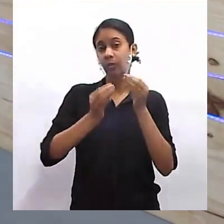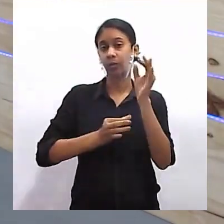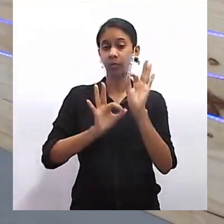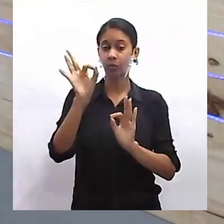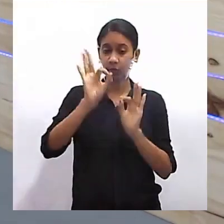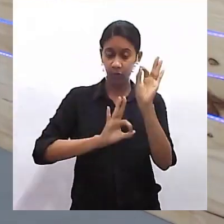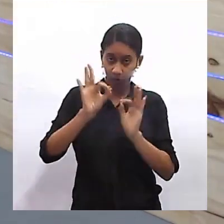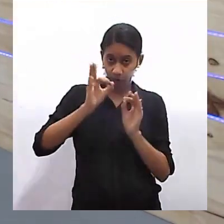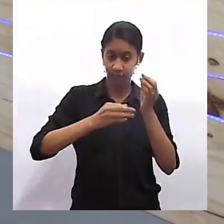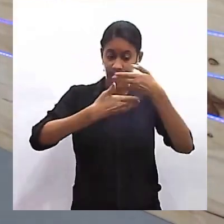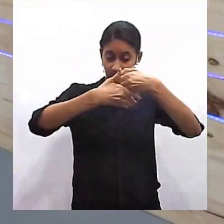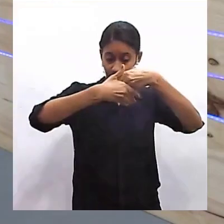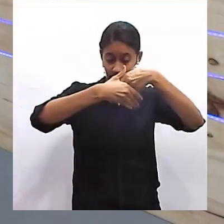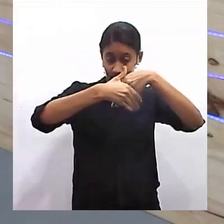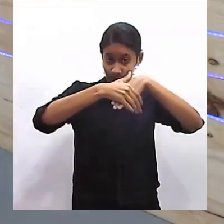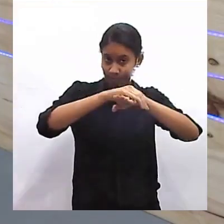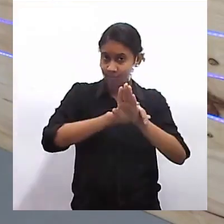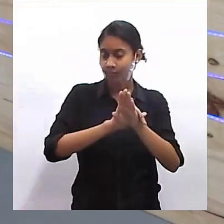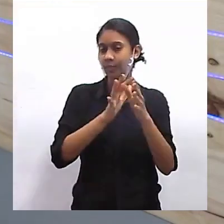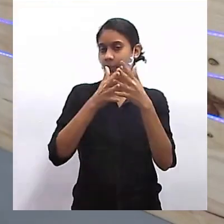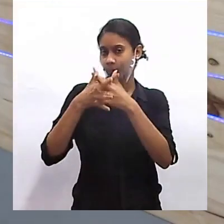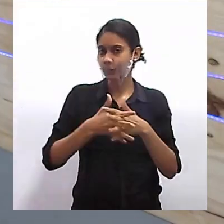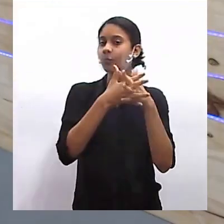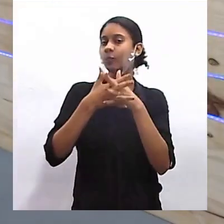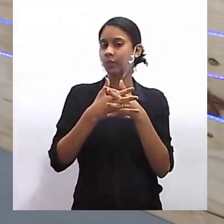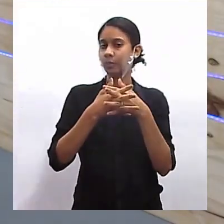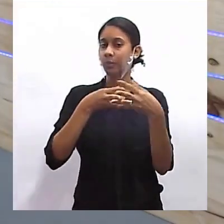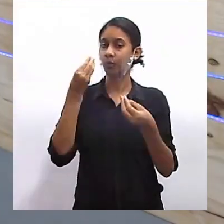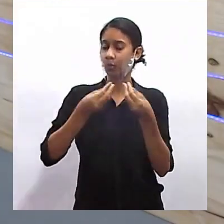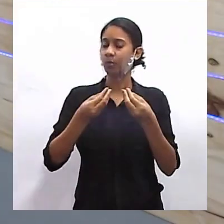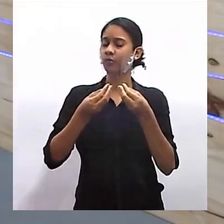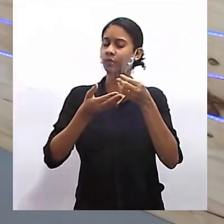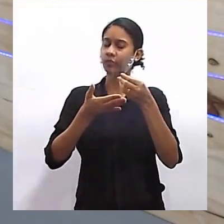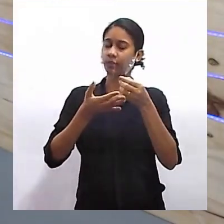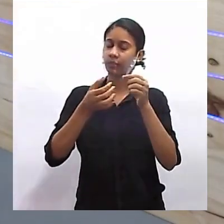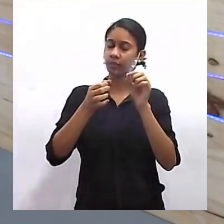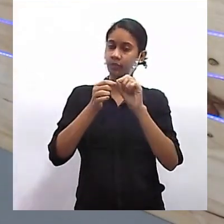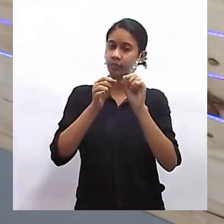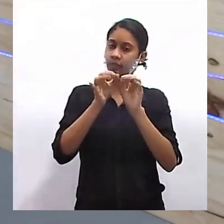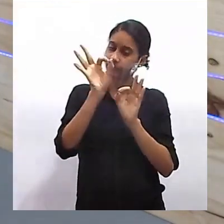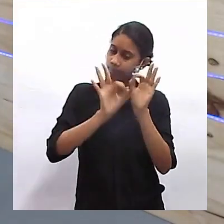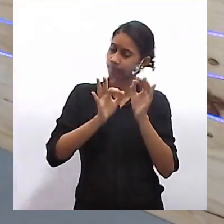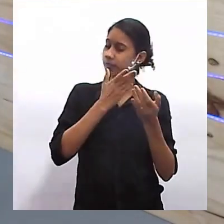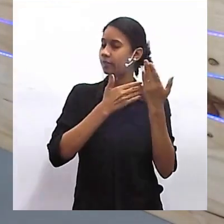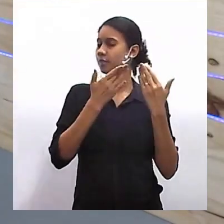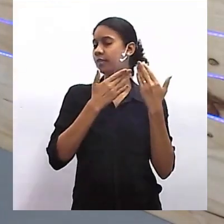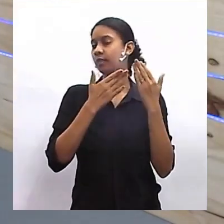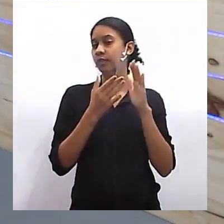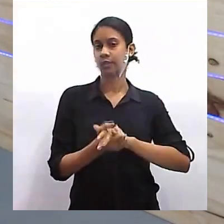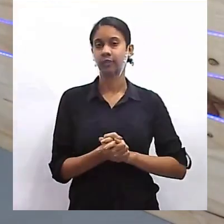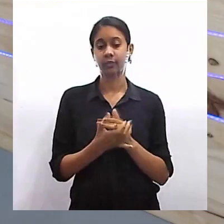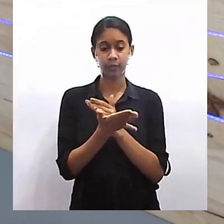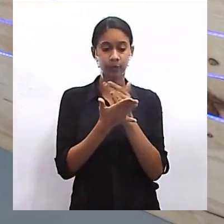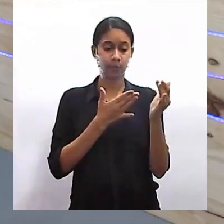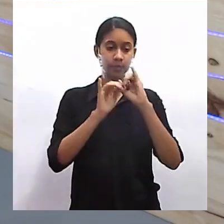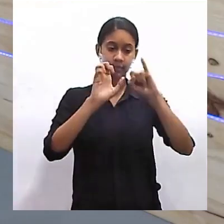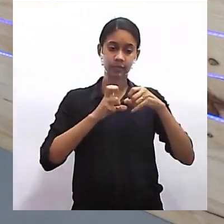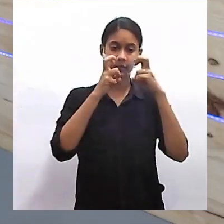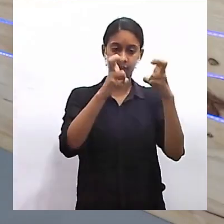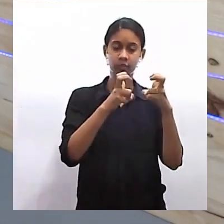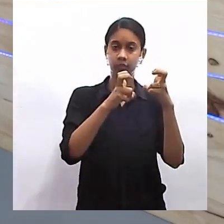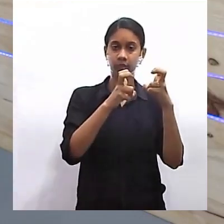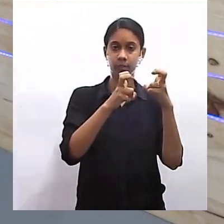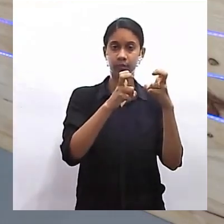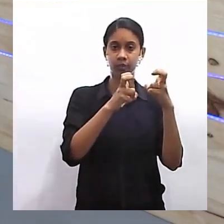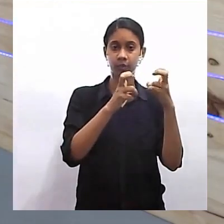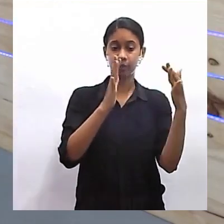do carro, como foi roteirizada. Então, como o Jorge falou, se eu começo com a carga em Jaboatão e a